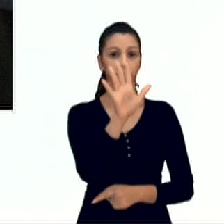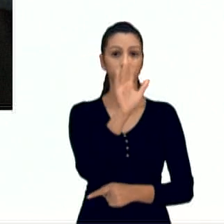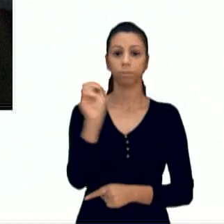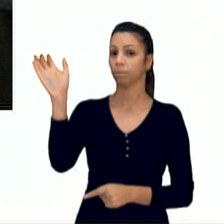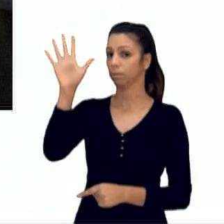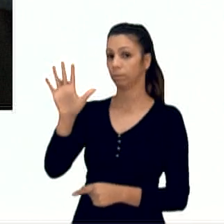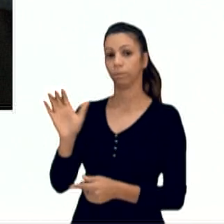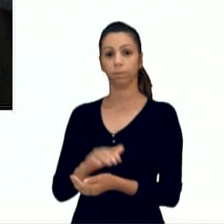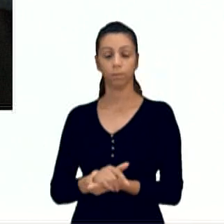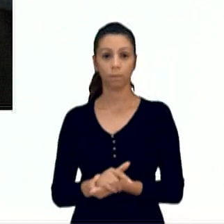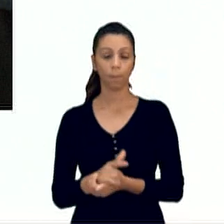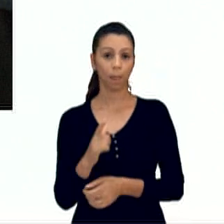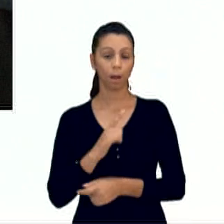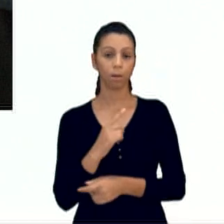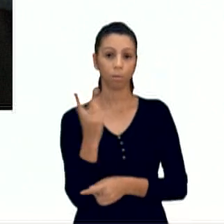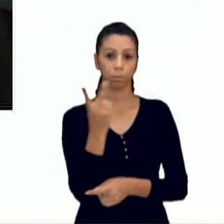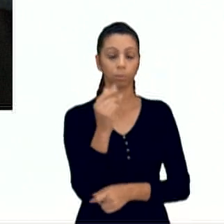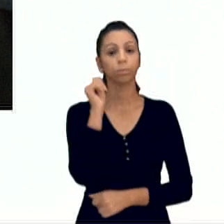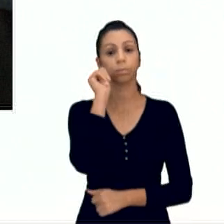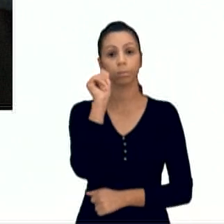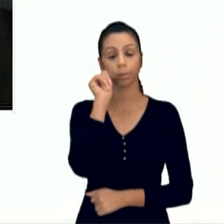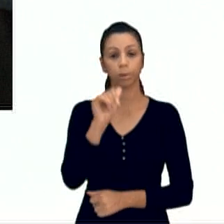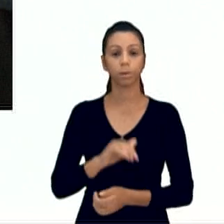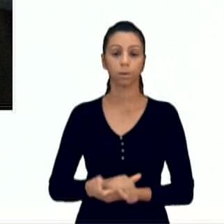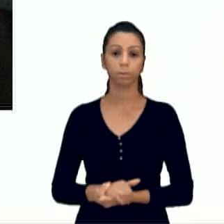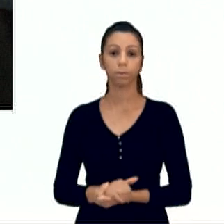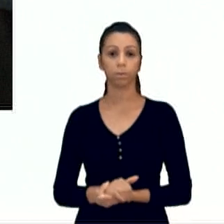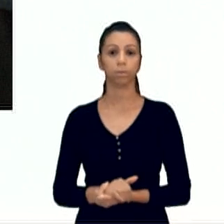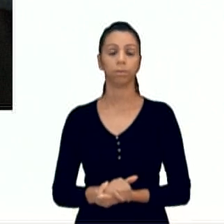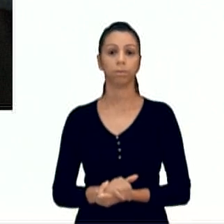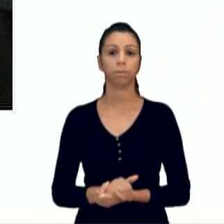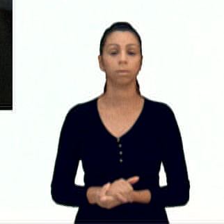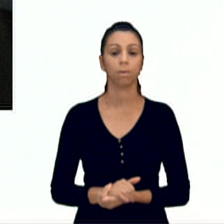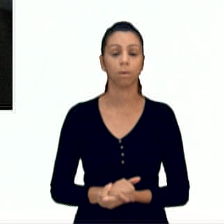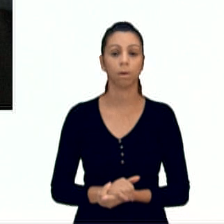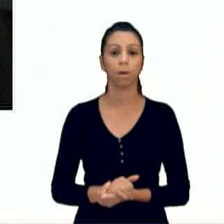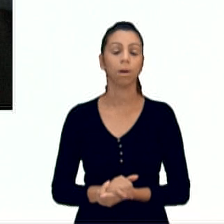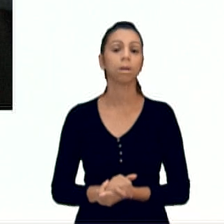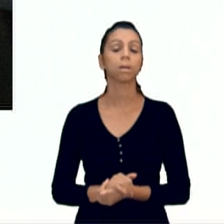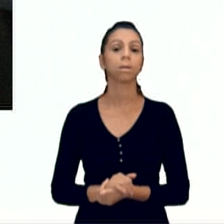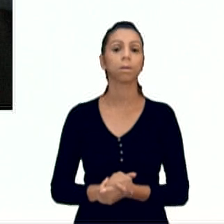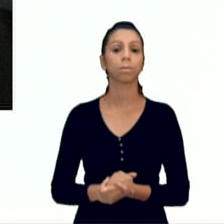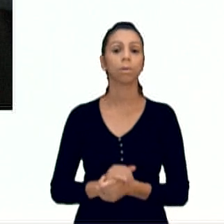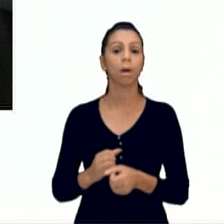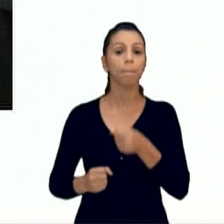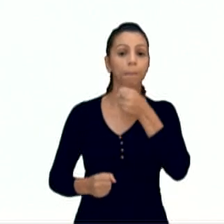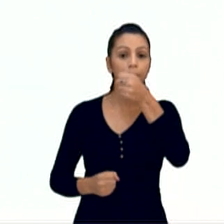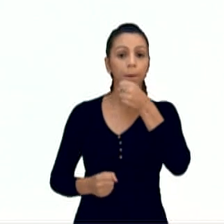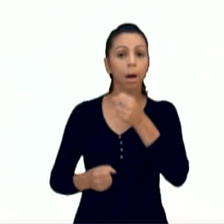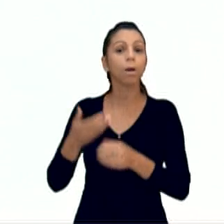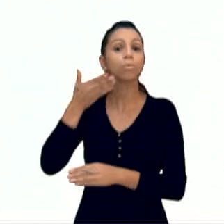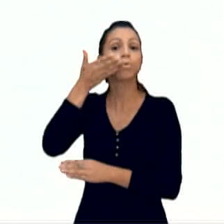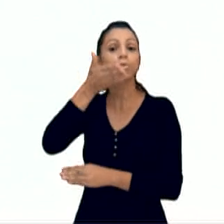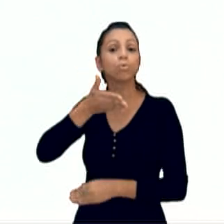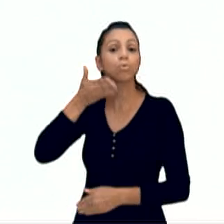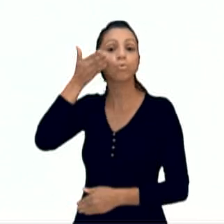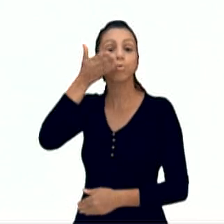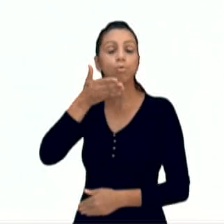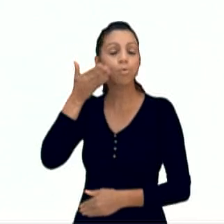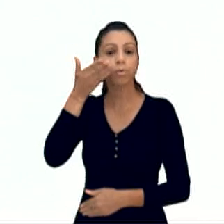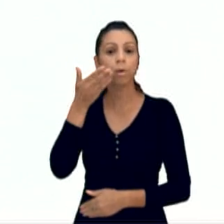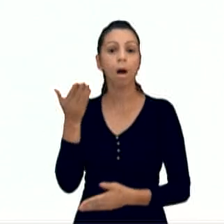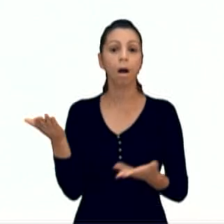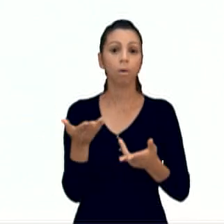temos ali duas moças, duas garotas, elas estão fazendo um discurso. E agora eu faço duas perguntinhas para